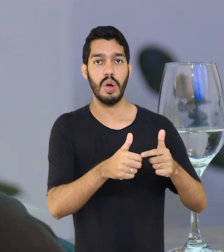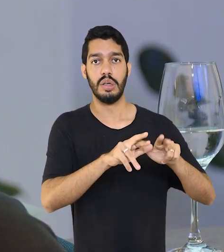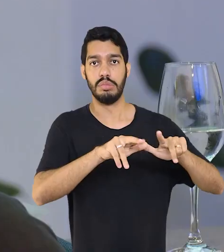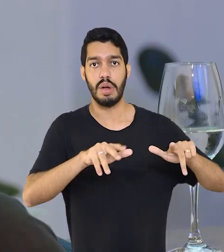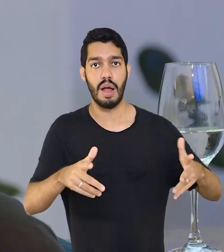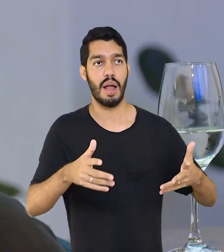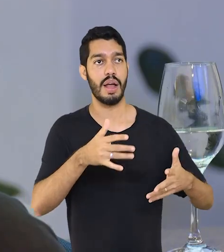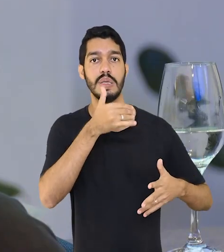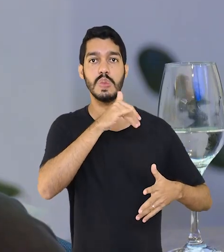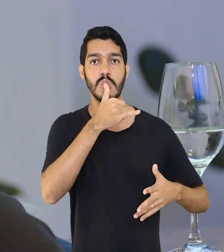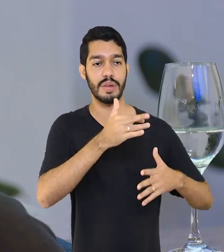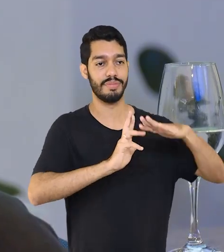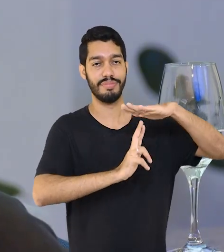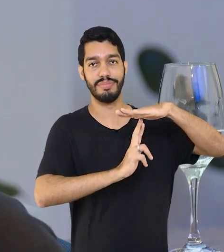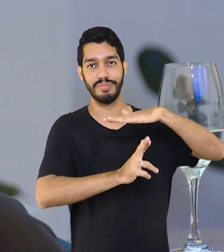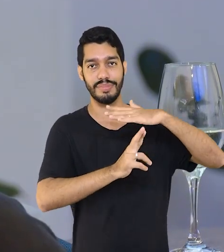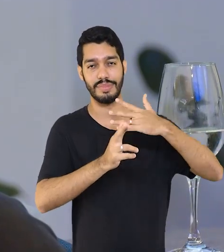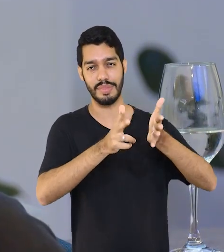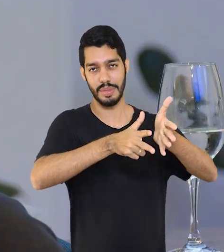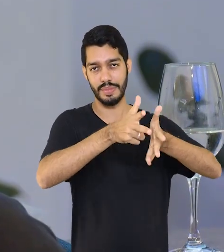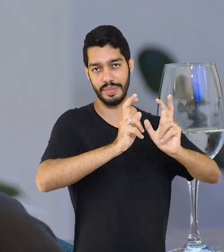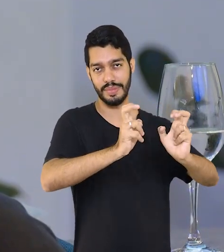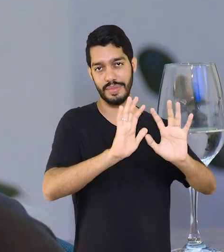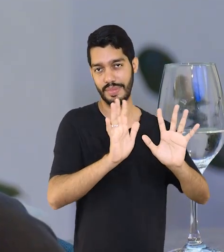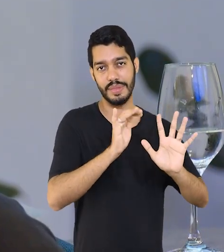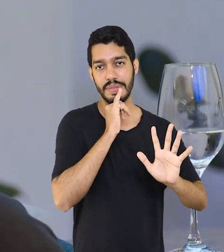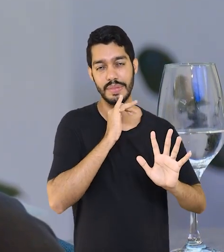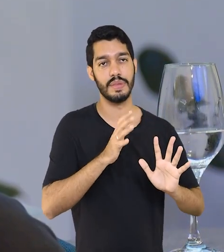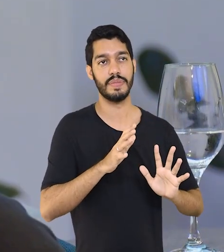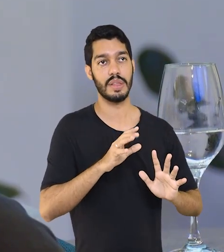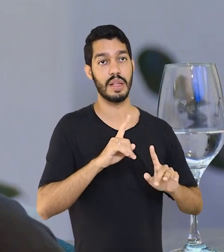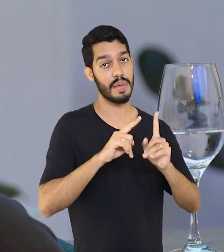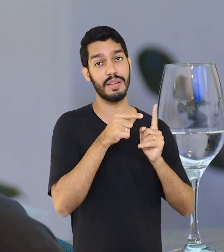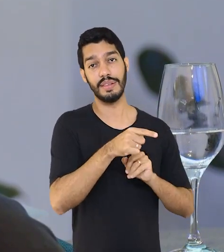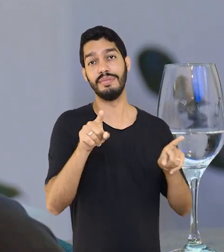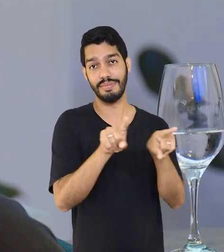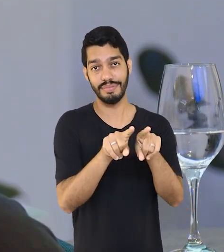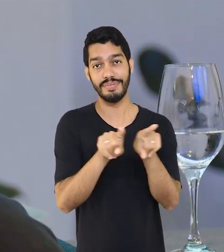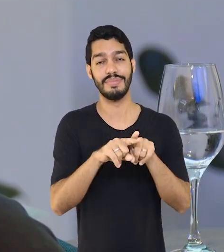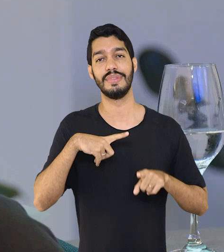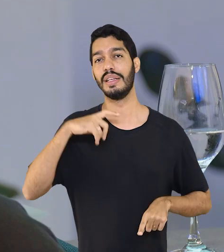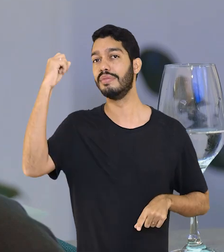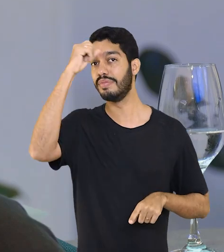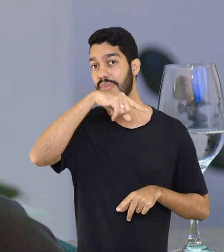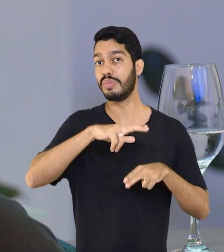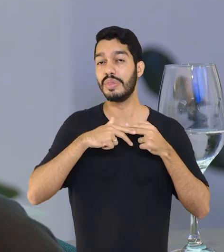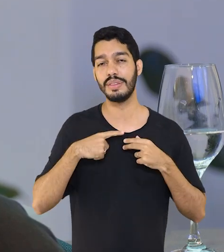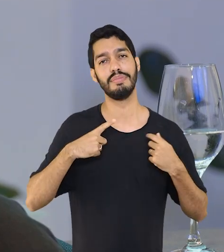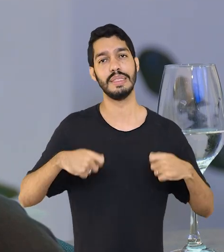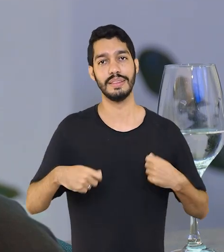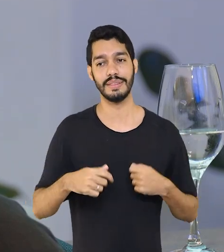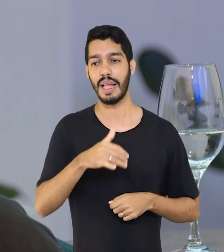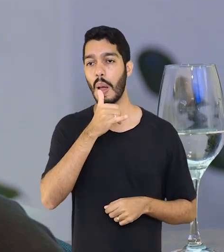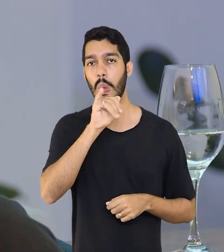maior capacidade, no caso rodoviário, né, não metrô, etc., fica mais complicado, porque você começa a ter que